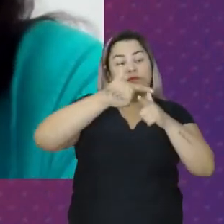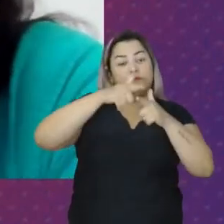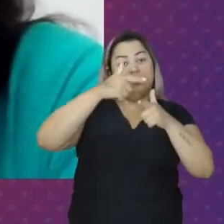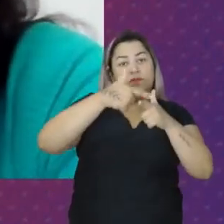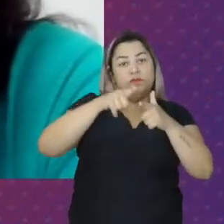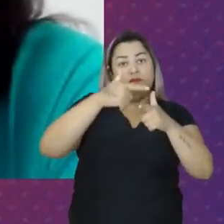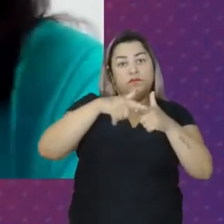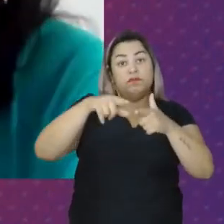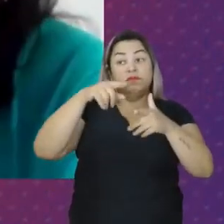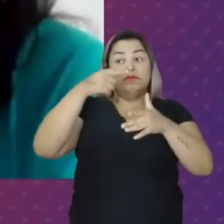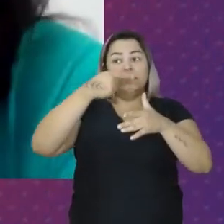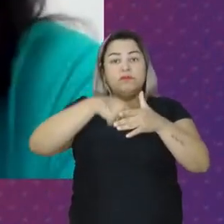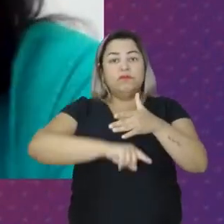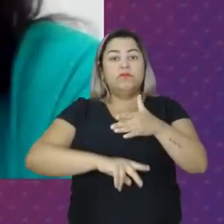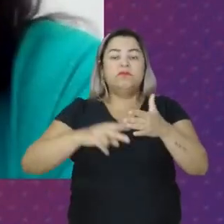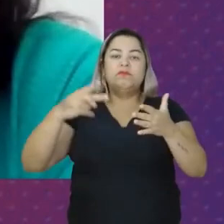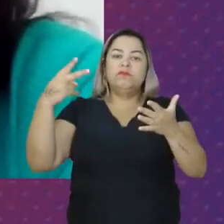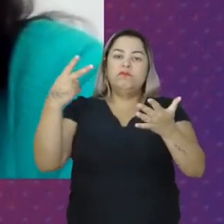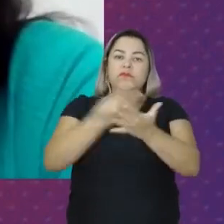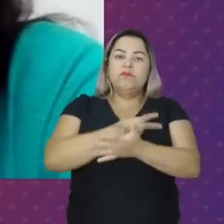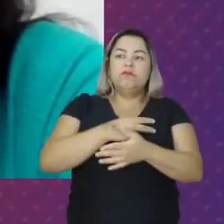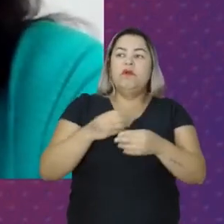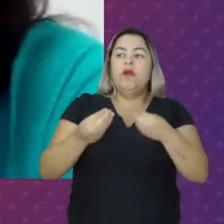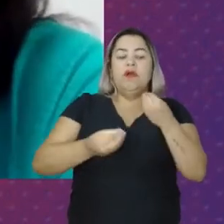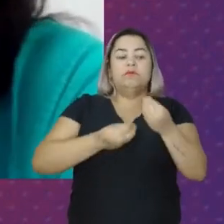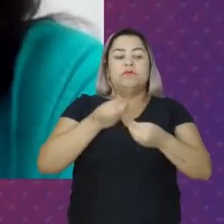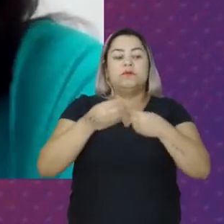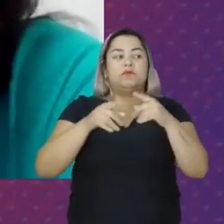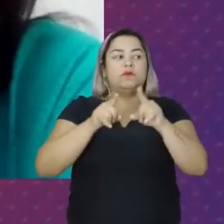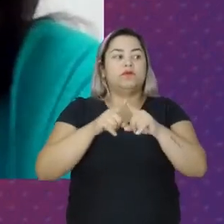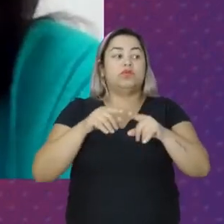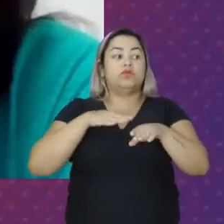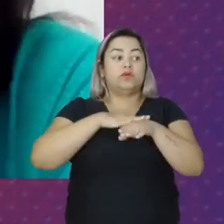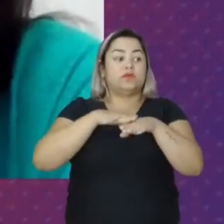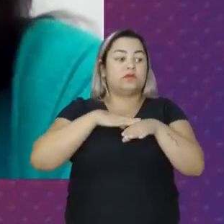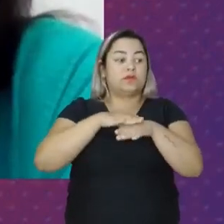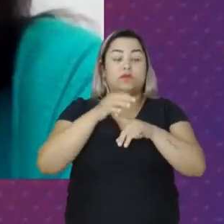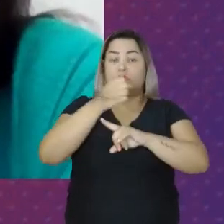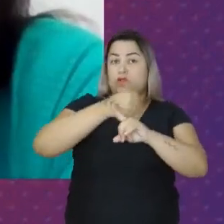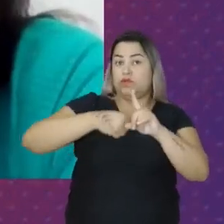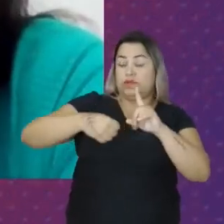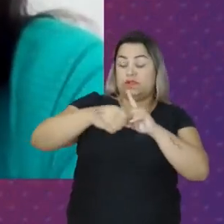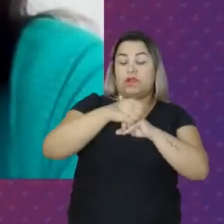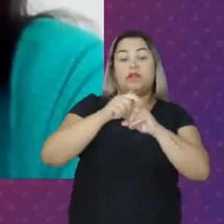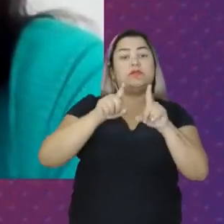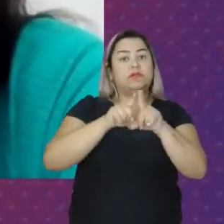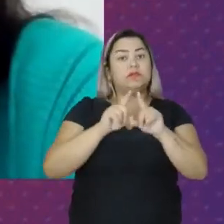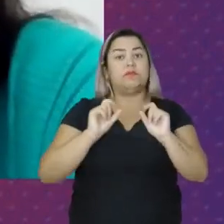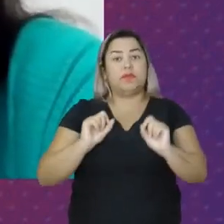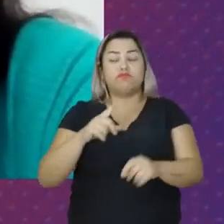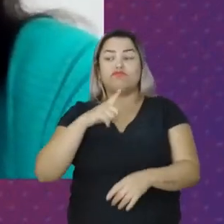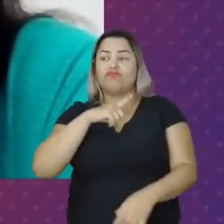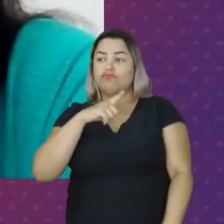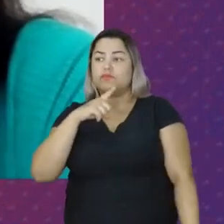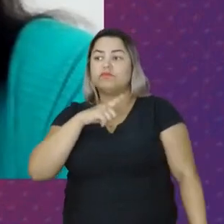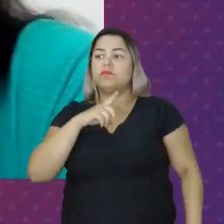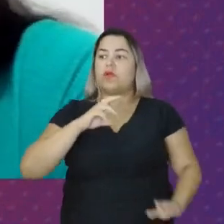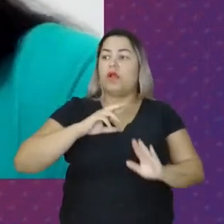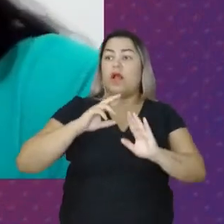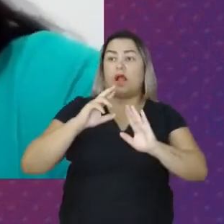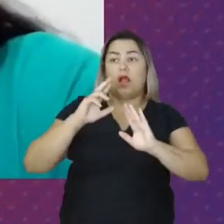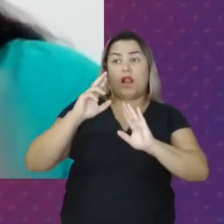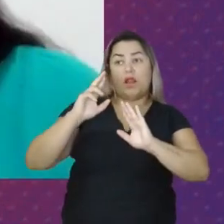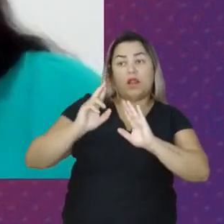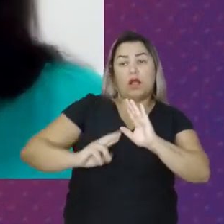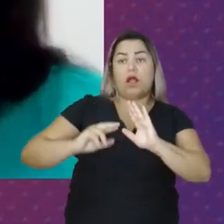problemas internos e também funcionava como canal de diálogo com a sociedade e recebia os relatos de